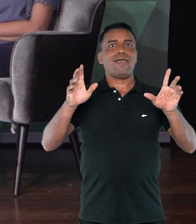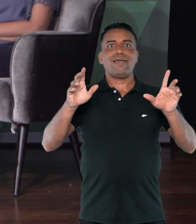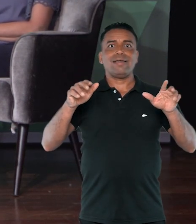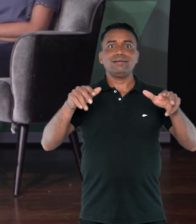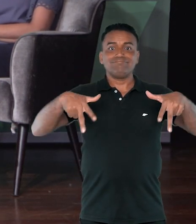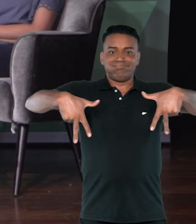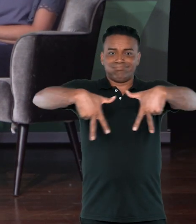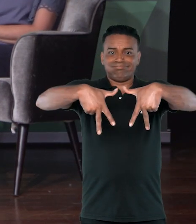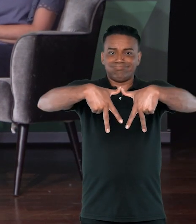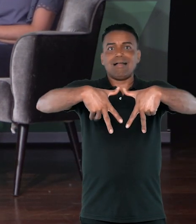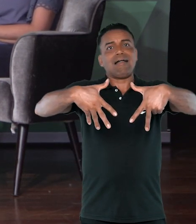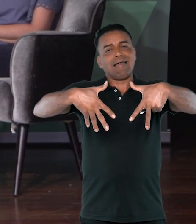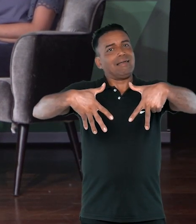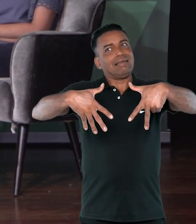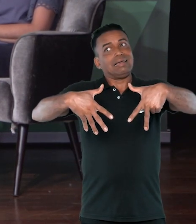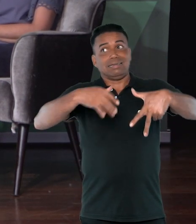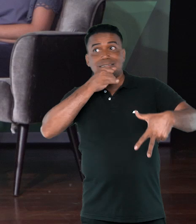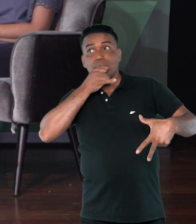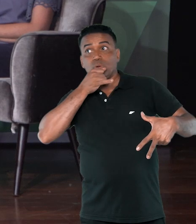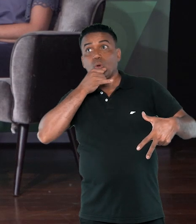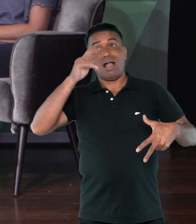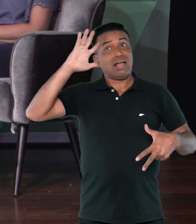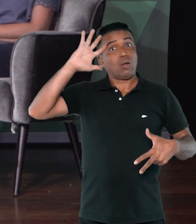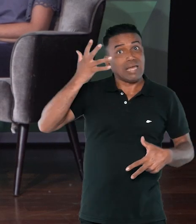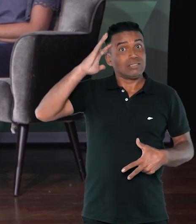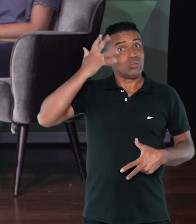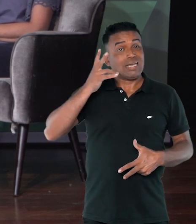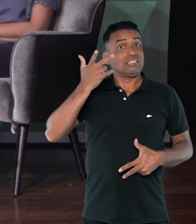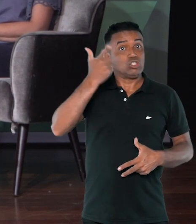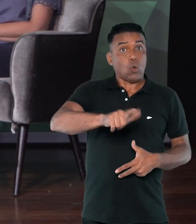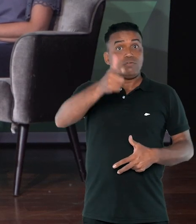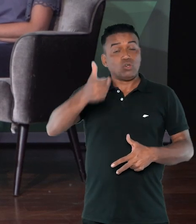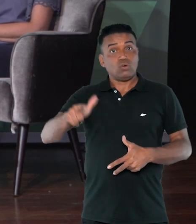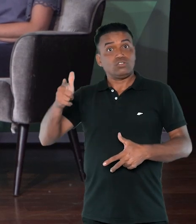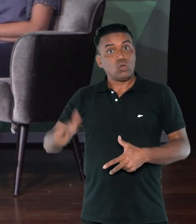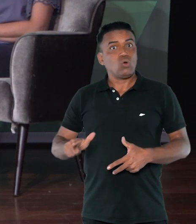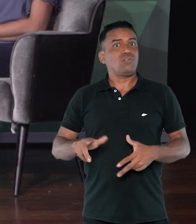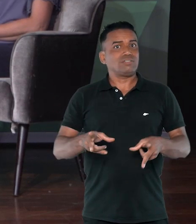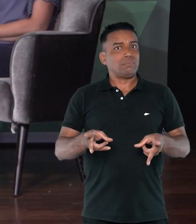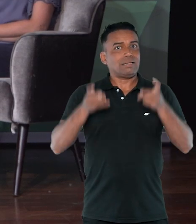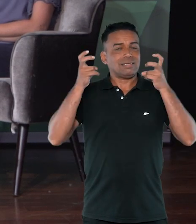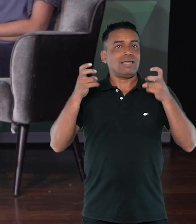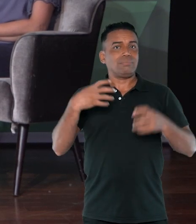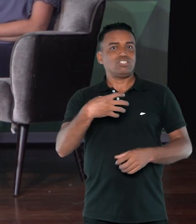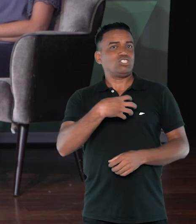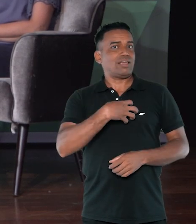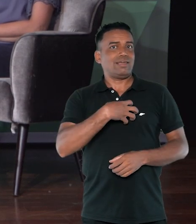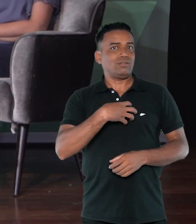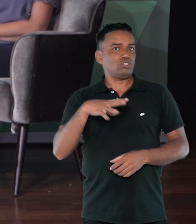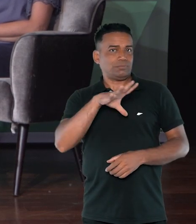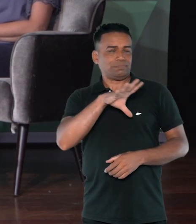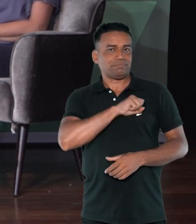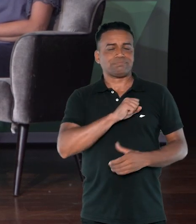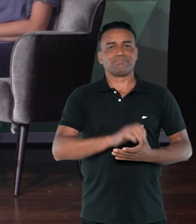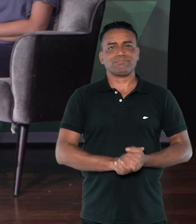Uma recém-psicanalista, né? Recém não, com muito chão já, né? Mestrado. Ótima